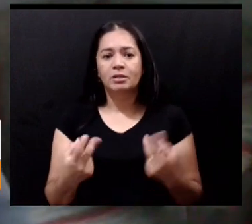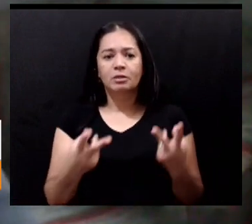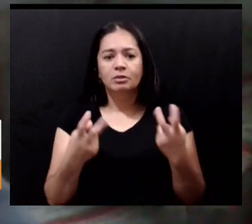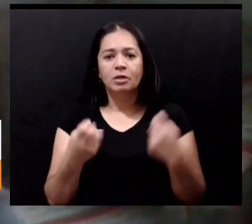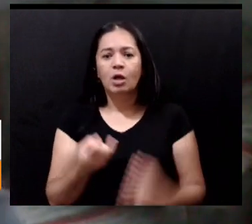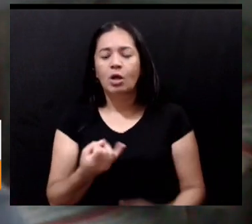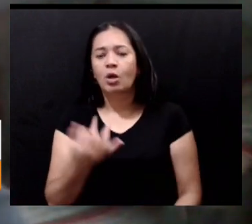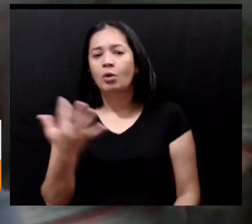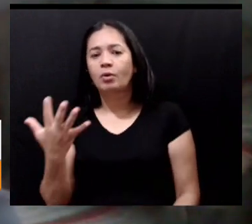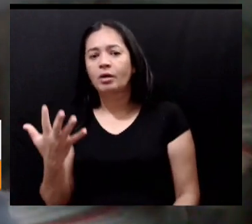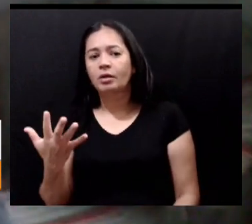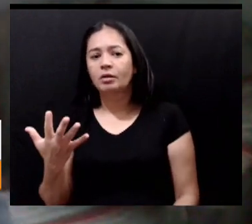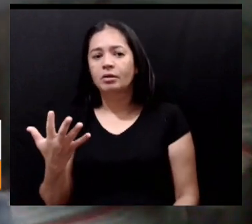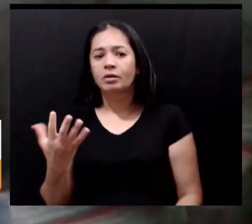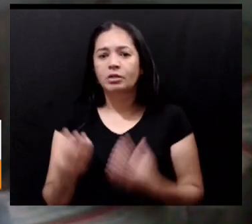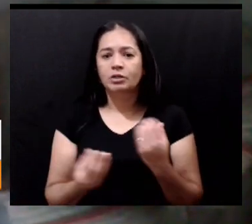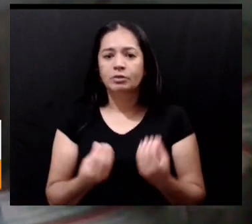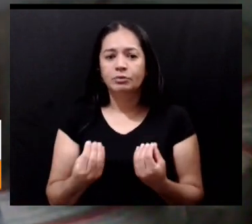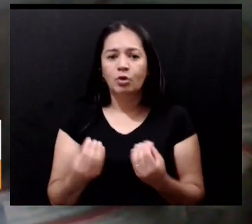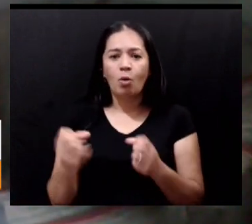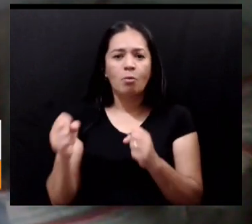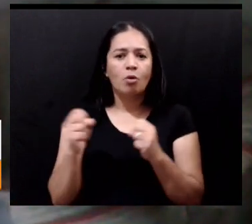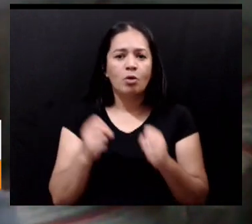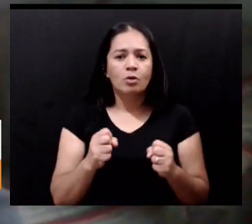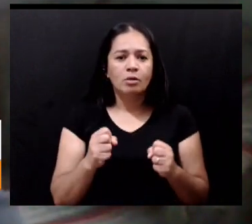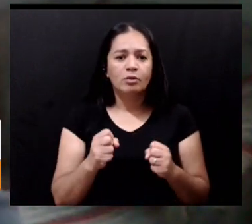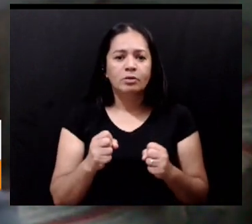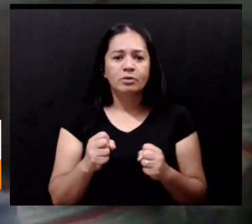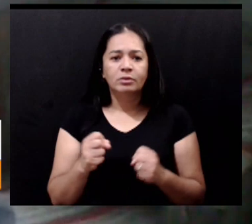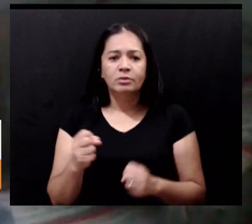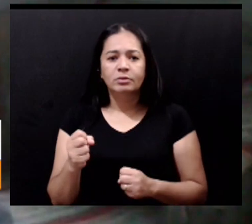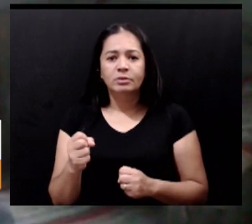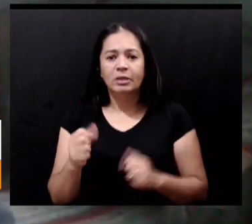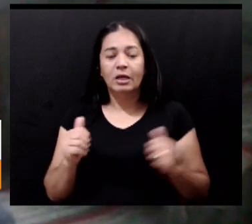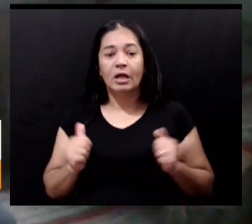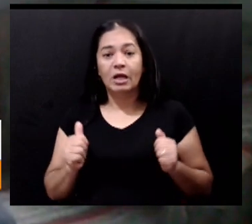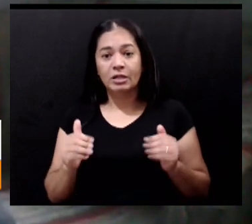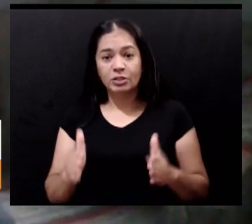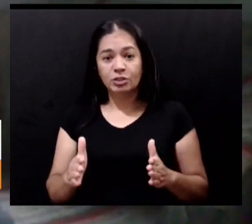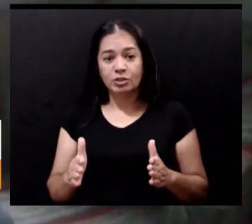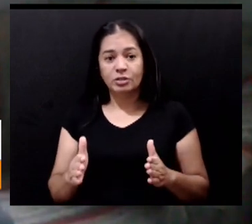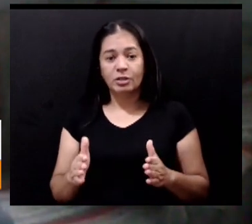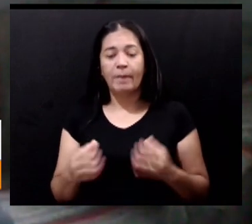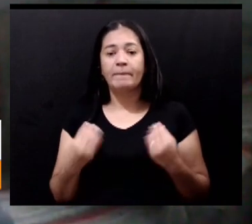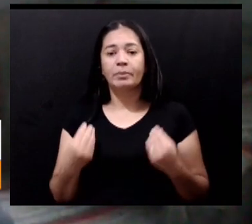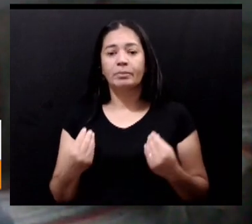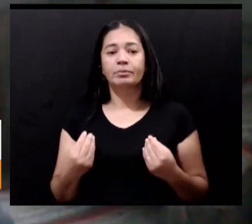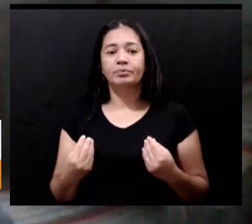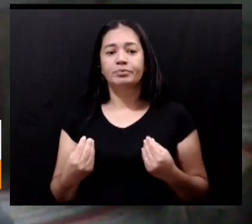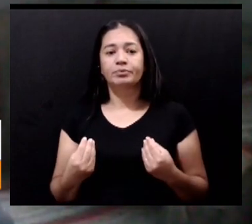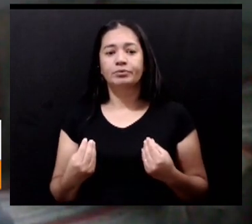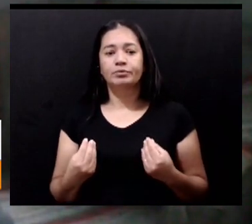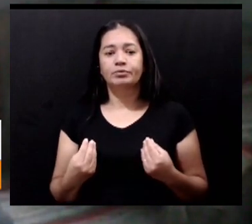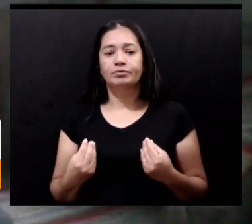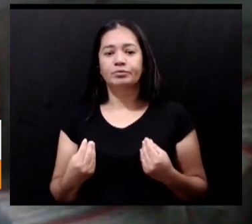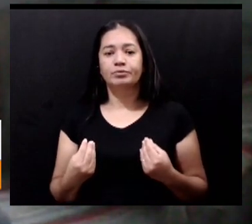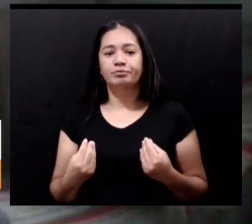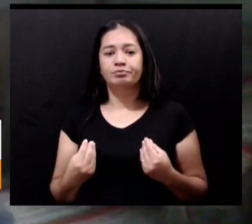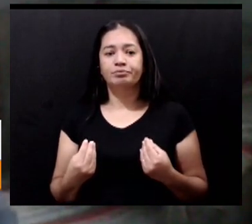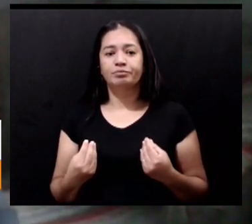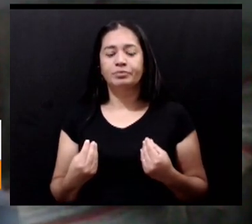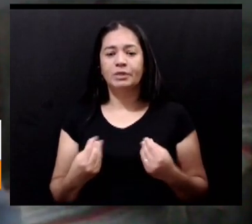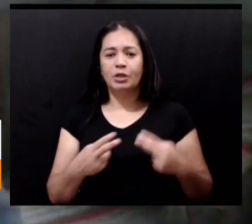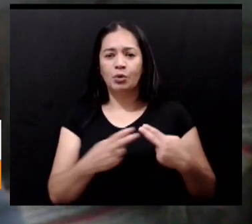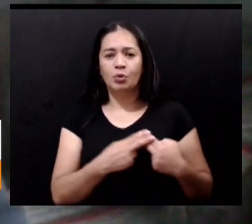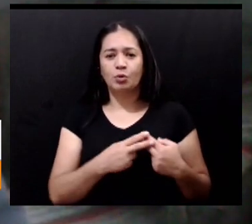como que podemos agir ali para que esse luto não se complique.